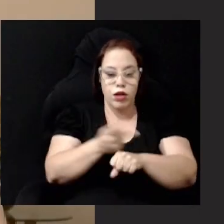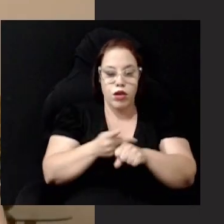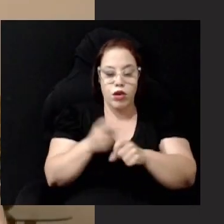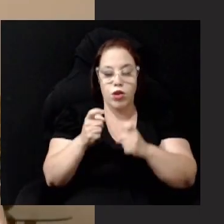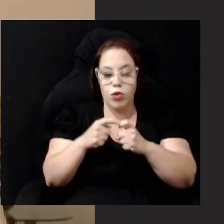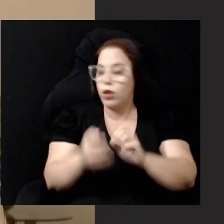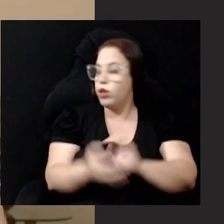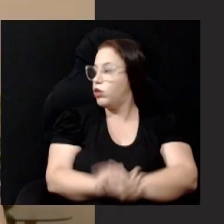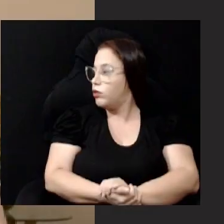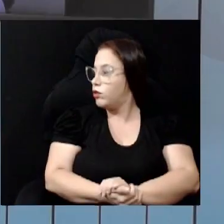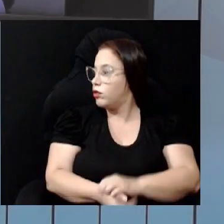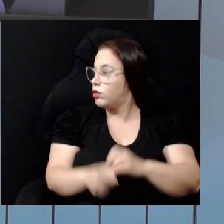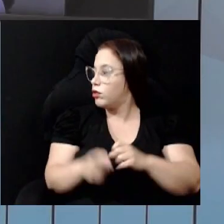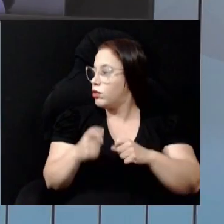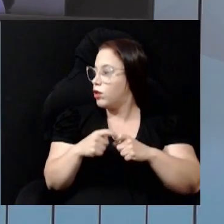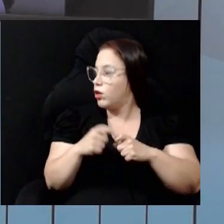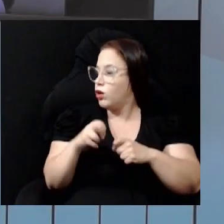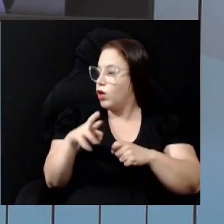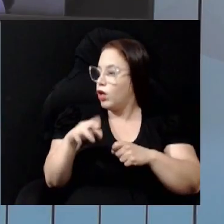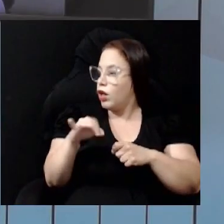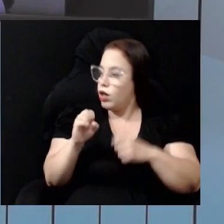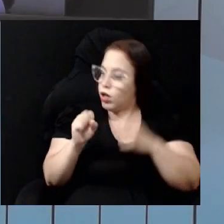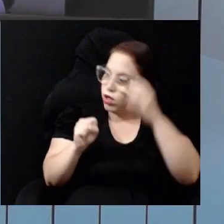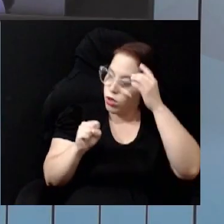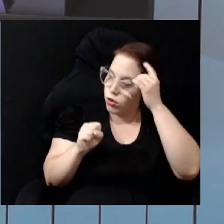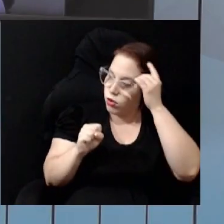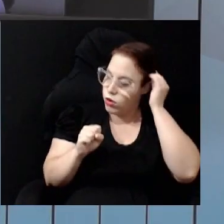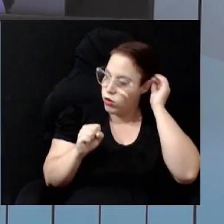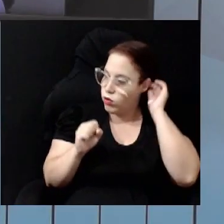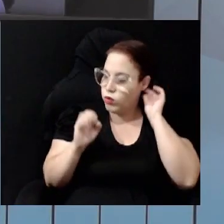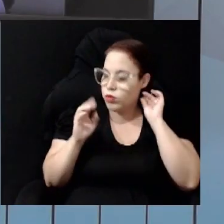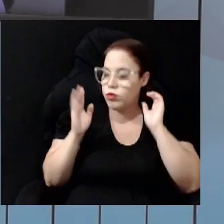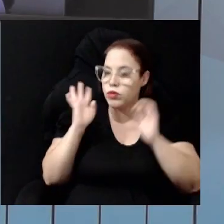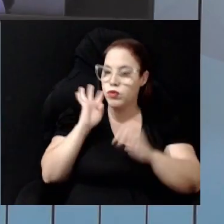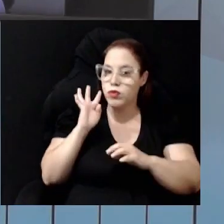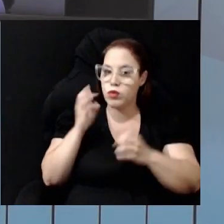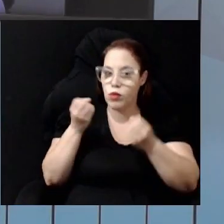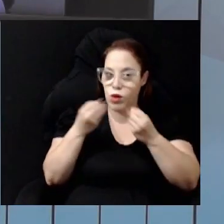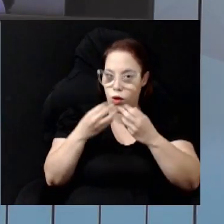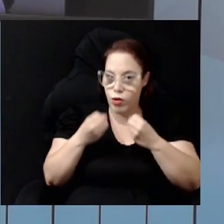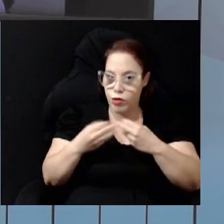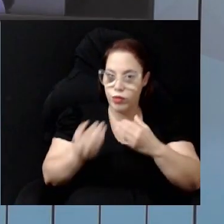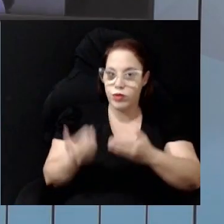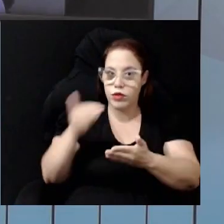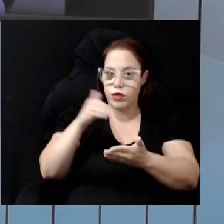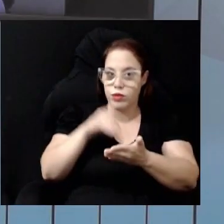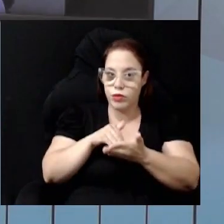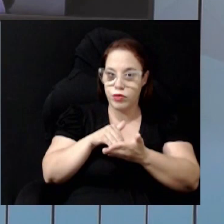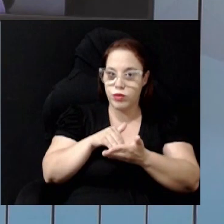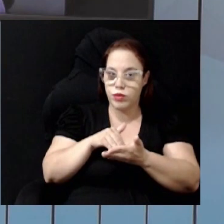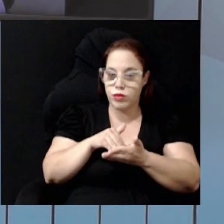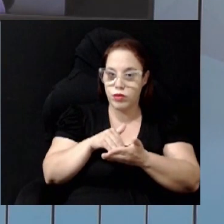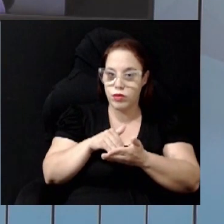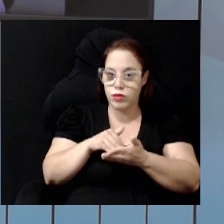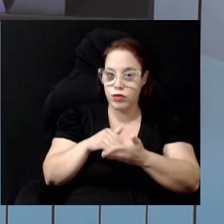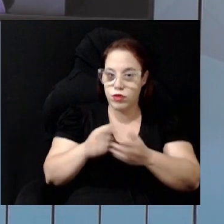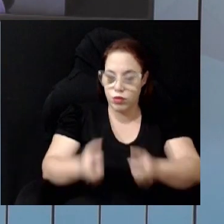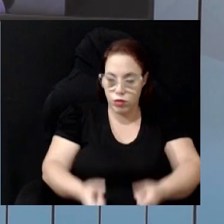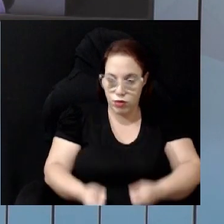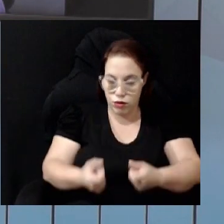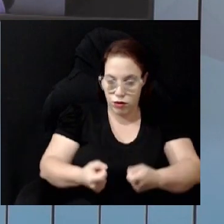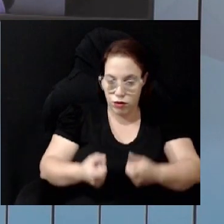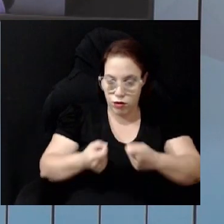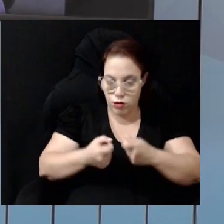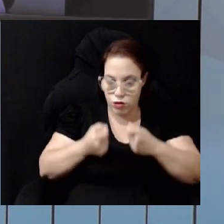um médico. Doutor Vinícius, eu achei interessante, né, essa informação que o senhor trouxe sobre esse